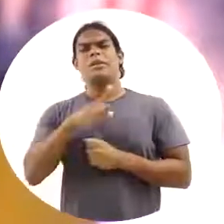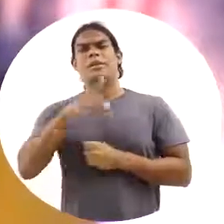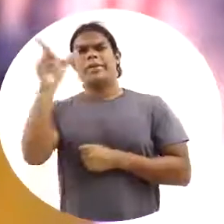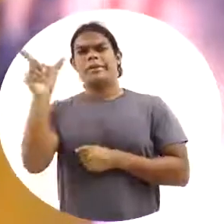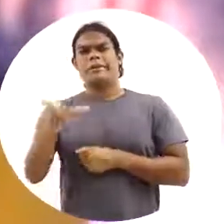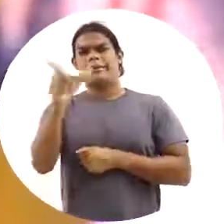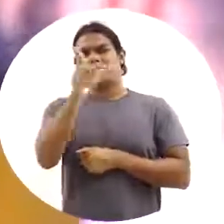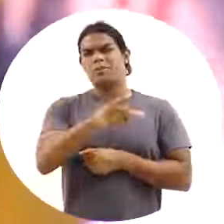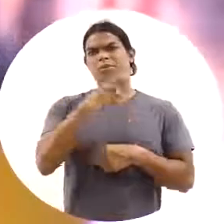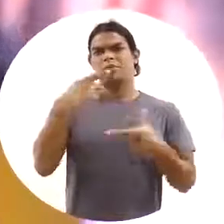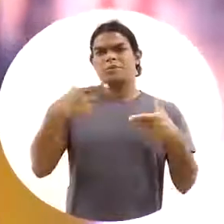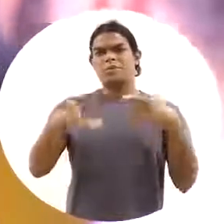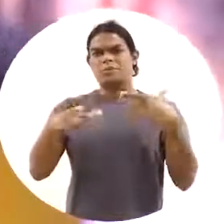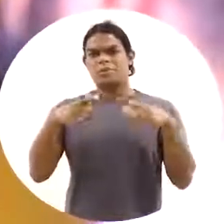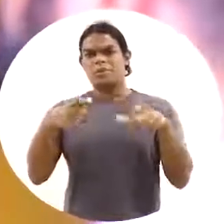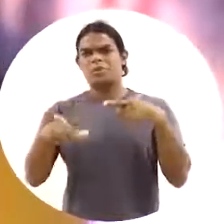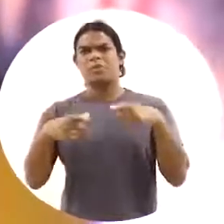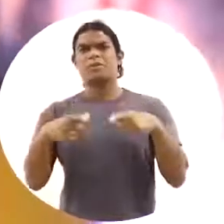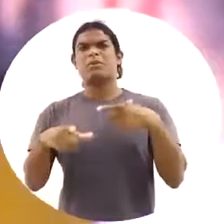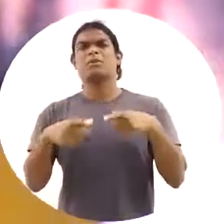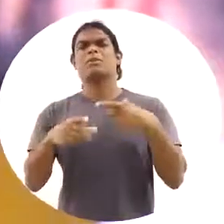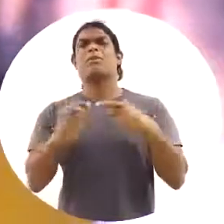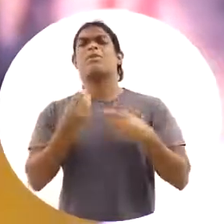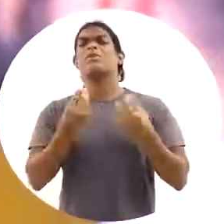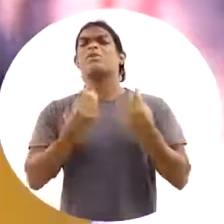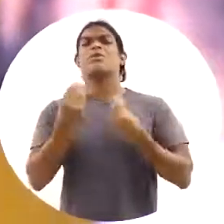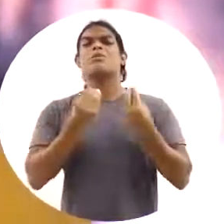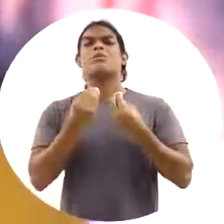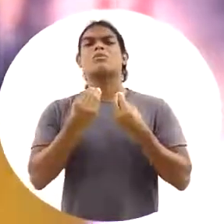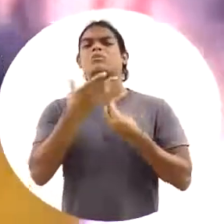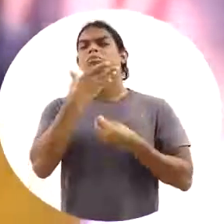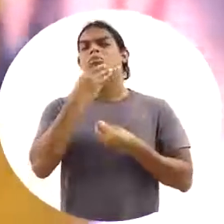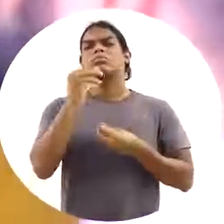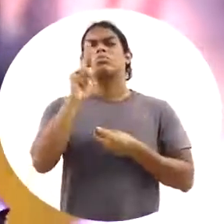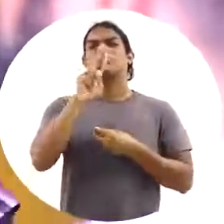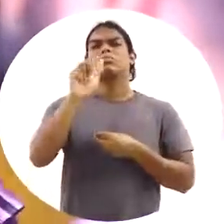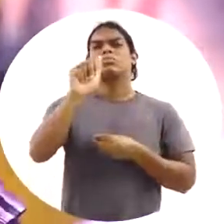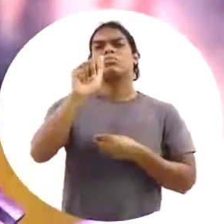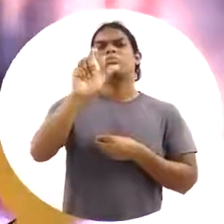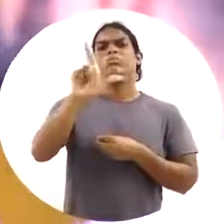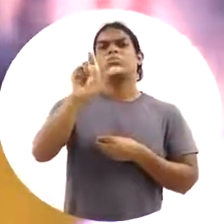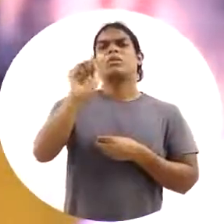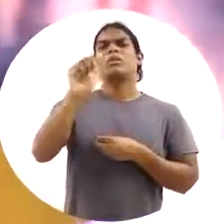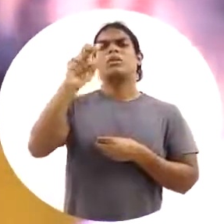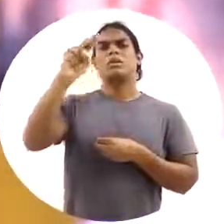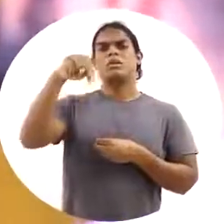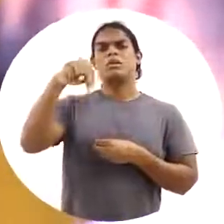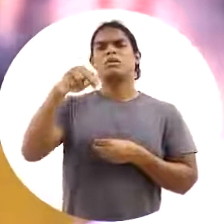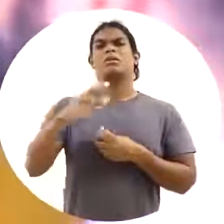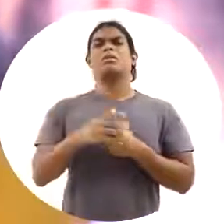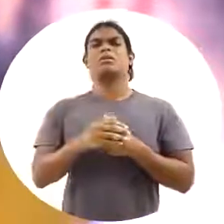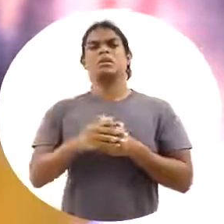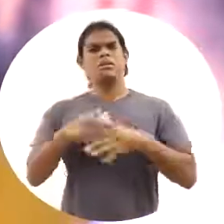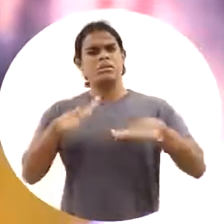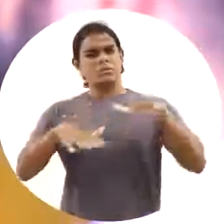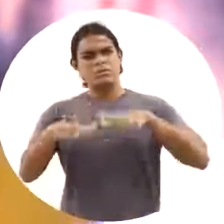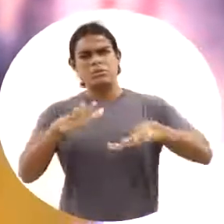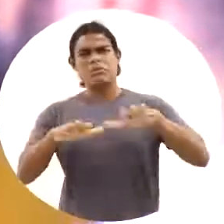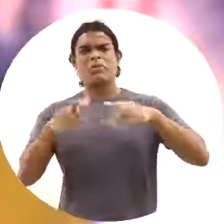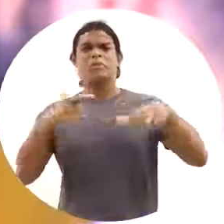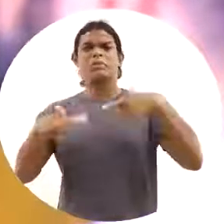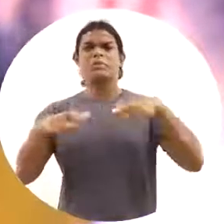indivíduos que estão trabalhando com agrofloresta, por exemplo, que tem tudo a ver com o que a gente... Acho que é um movimento global e,